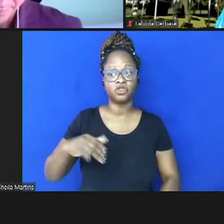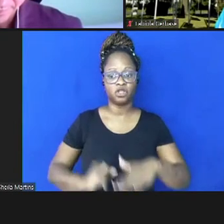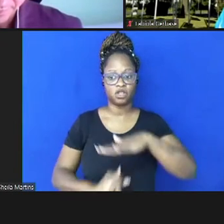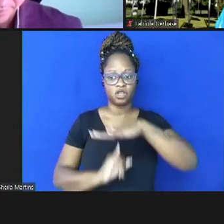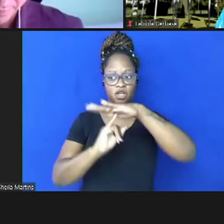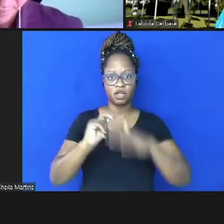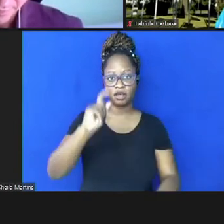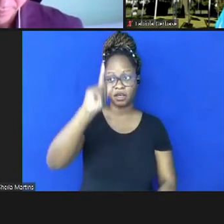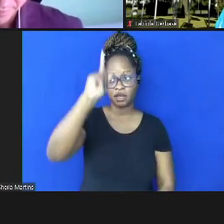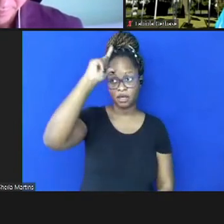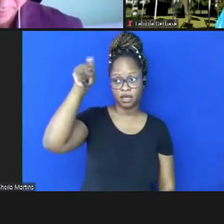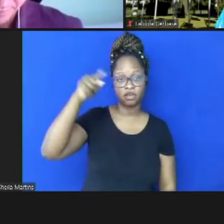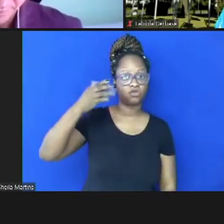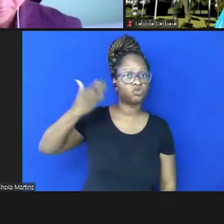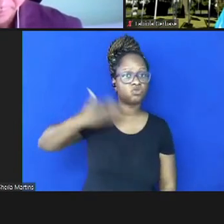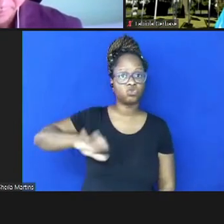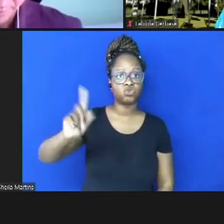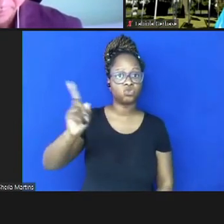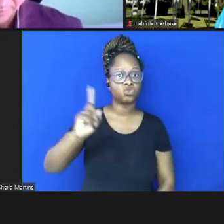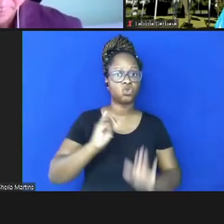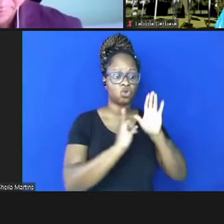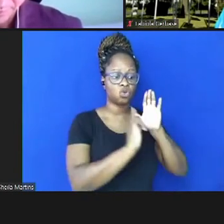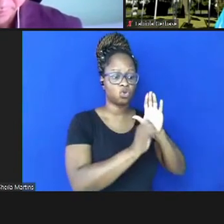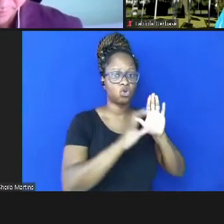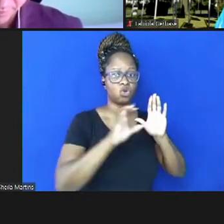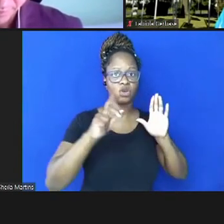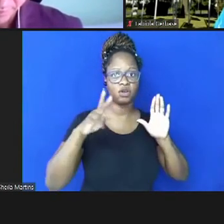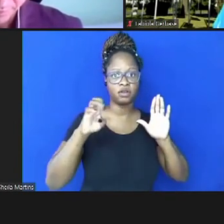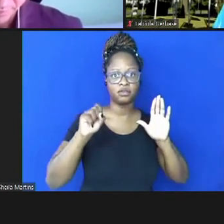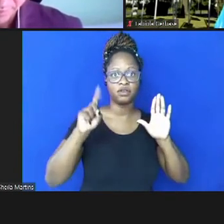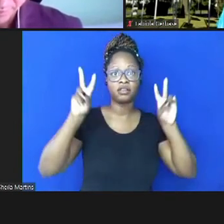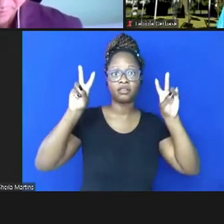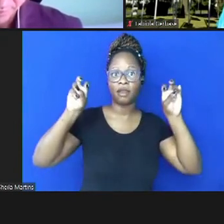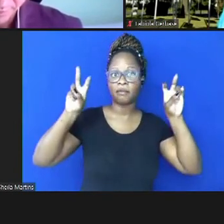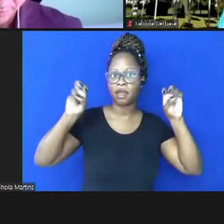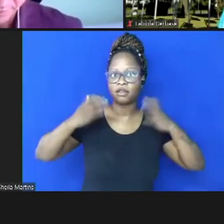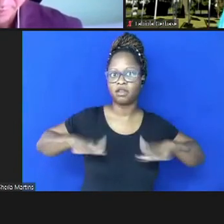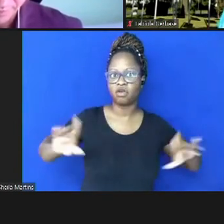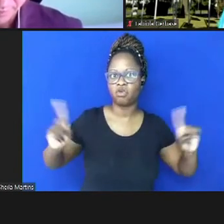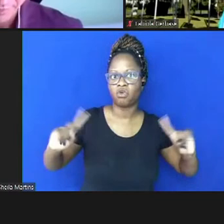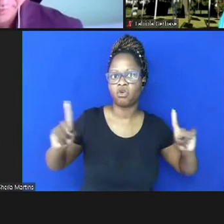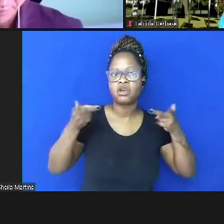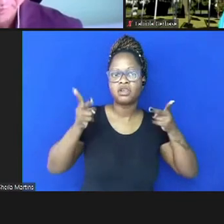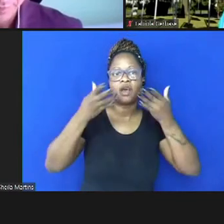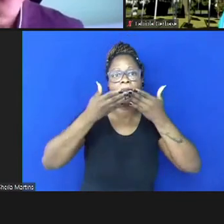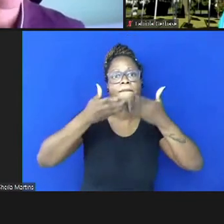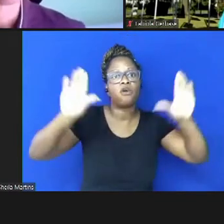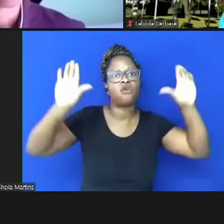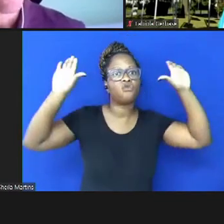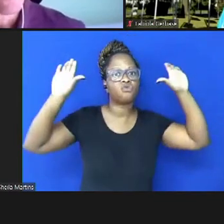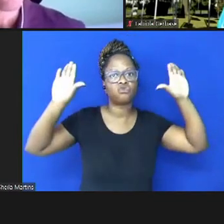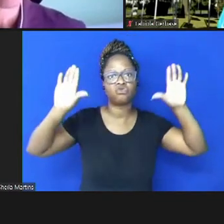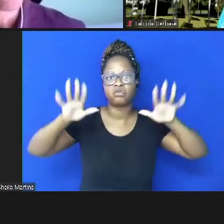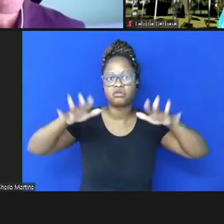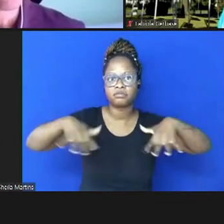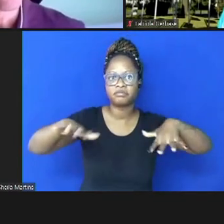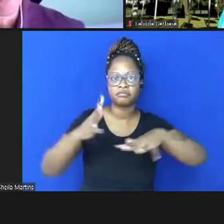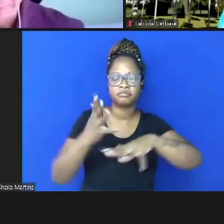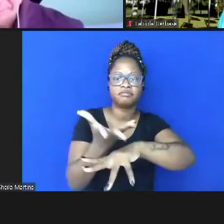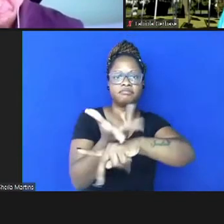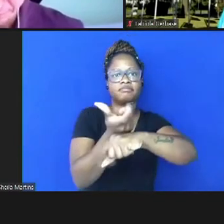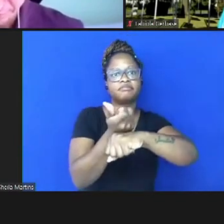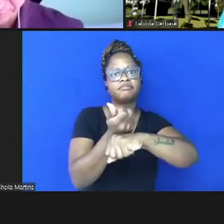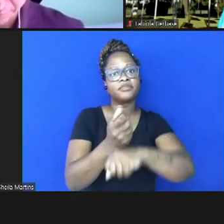elas não gostam que os editais da CAPES sejam temáticos, são sempre para todas as áreas do conhecimento, e a